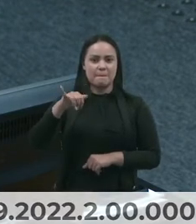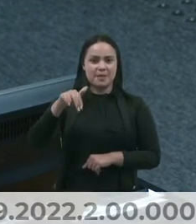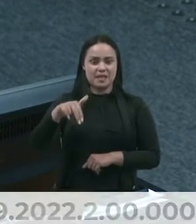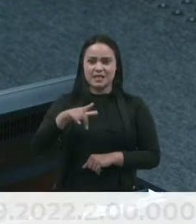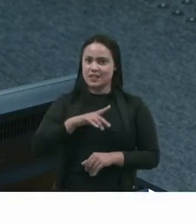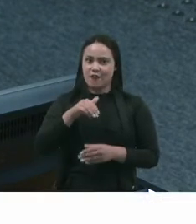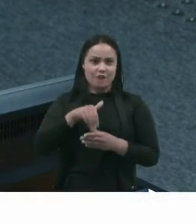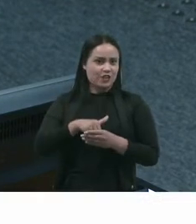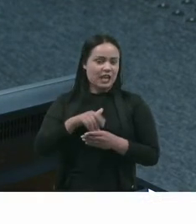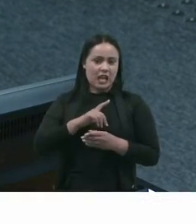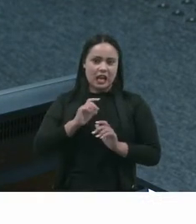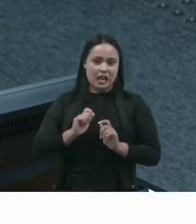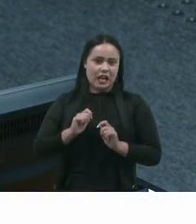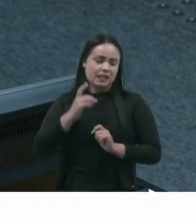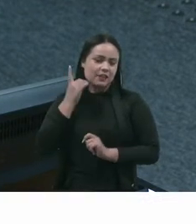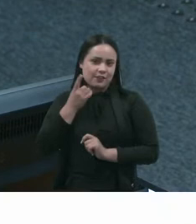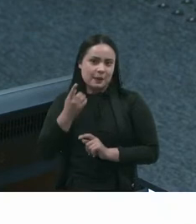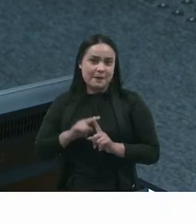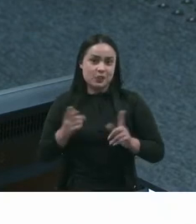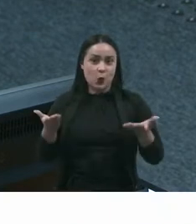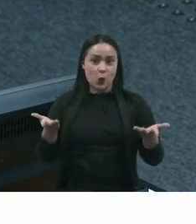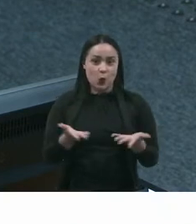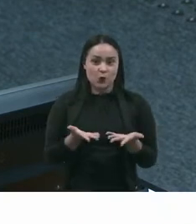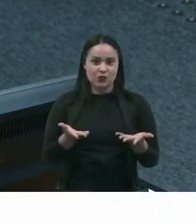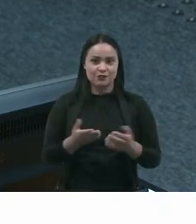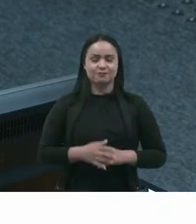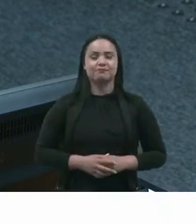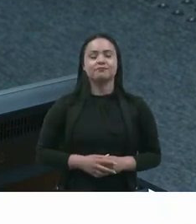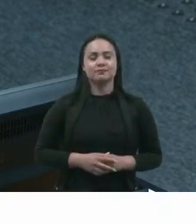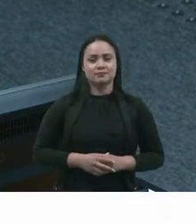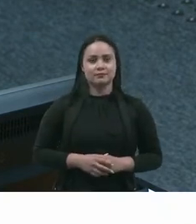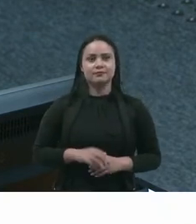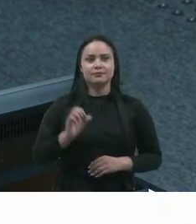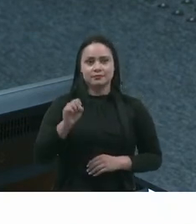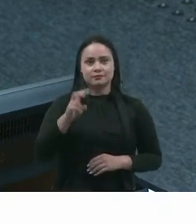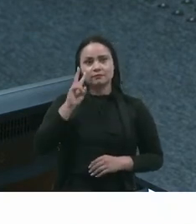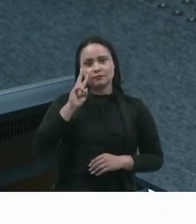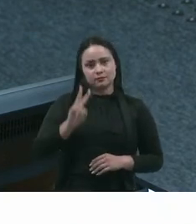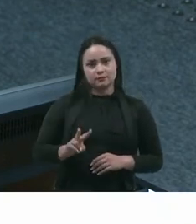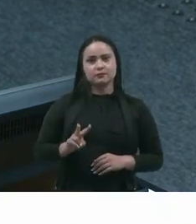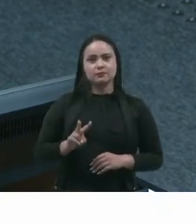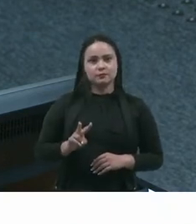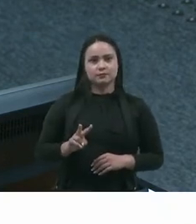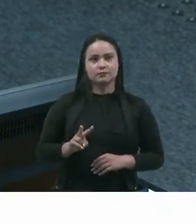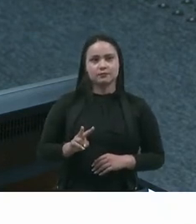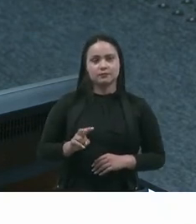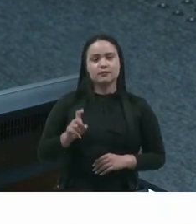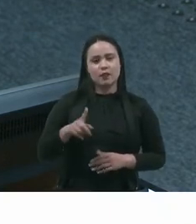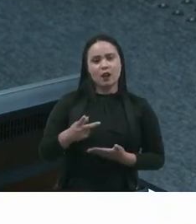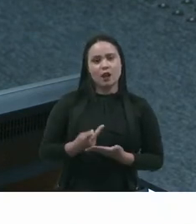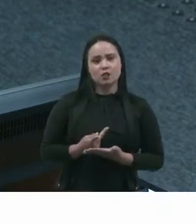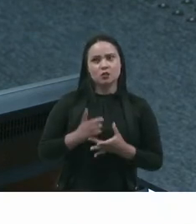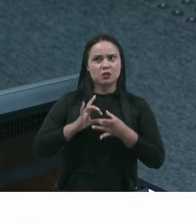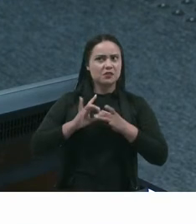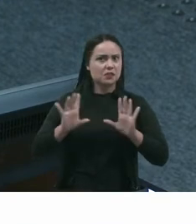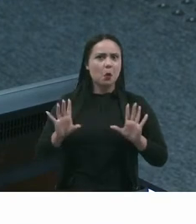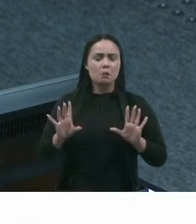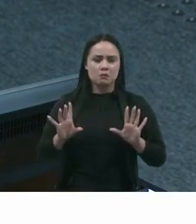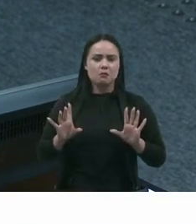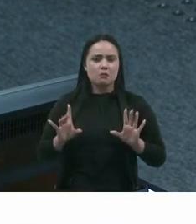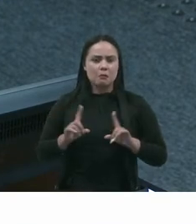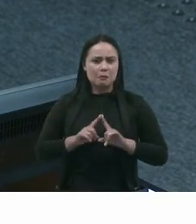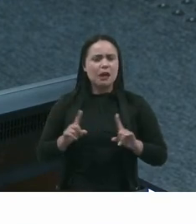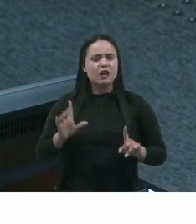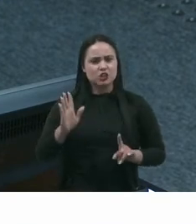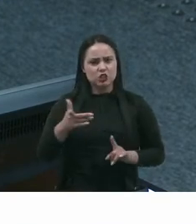segundo a sua defesa, mas desta vez hoje, sim, eu enxergo que é caso mesmo de absolvição, como